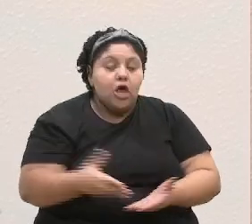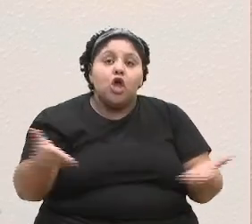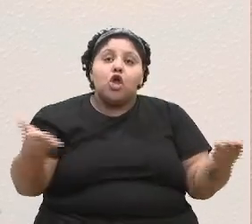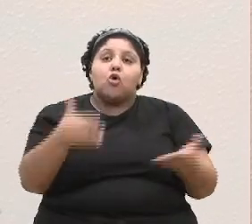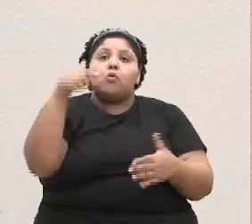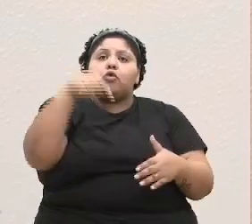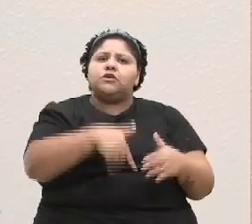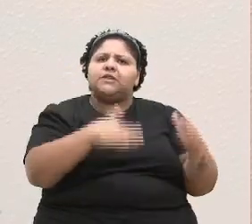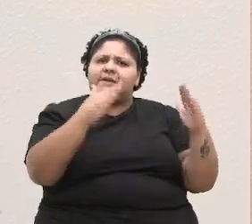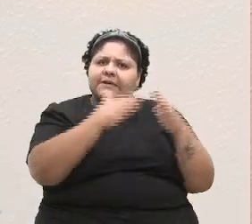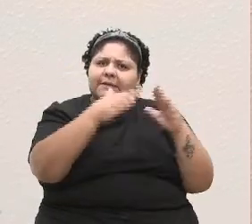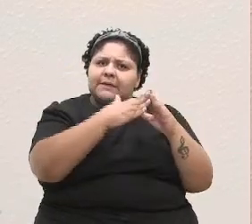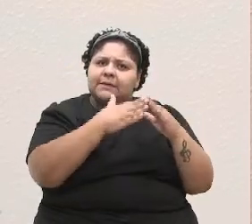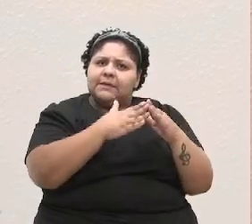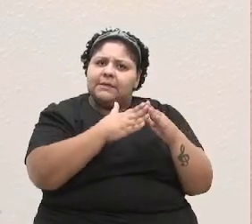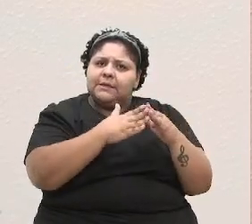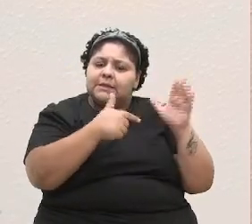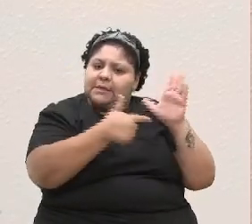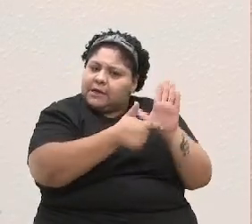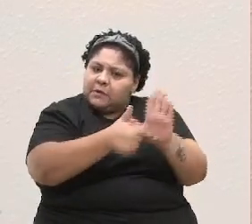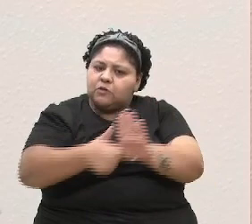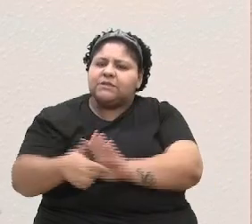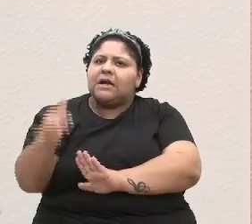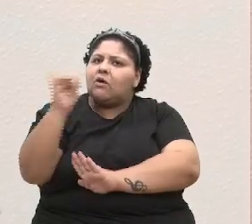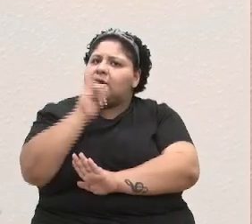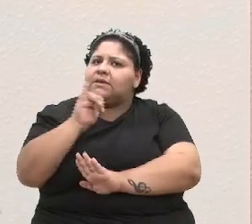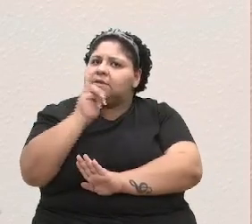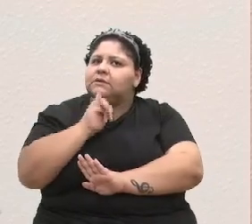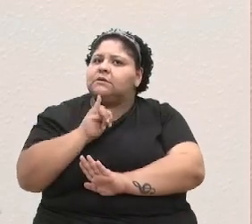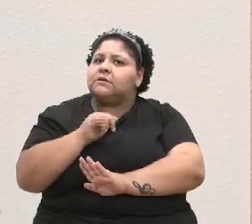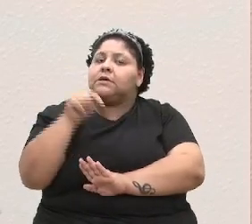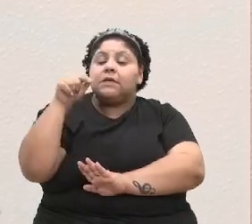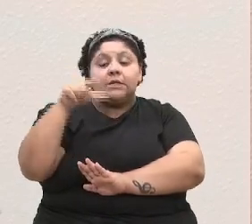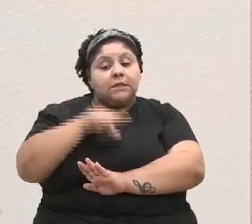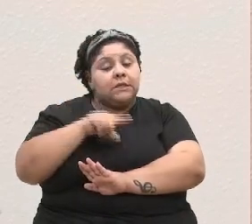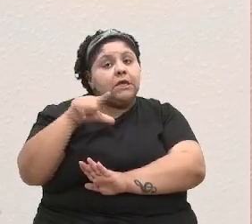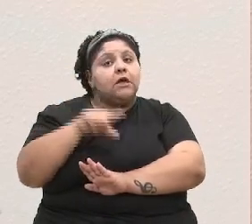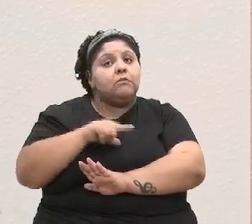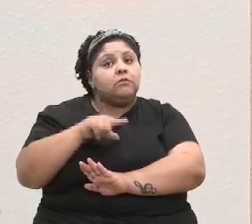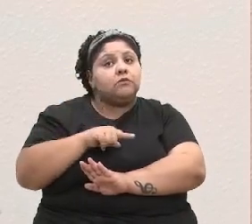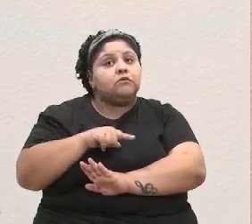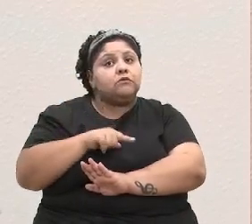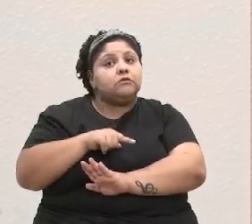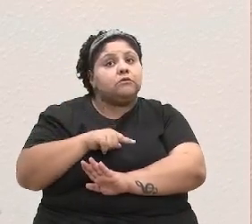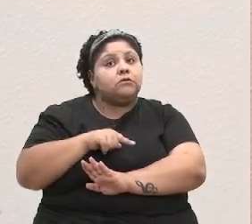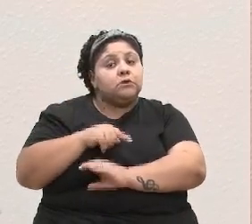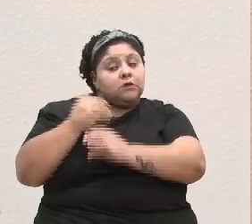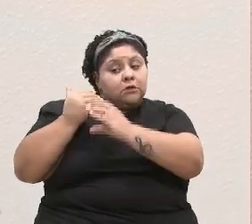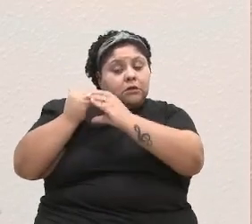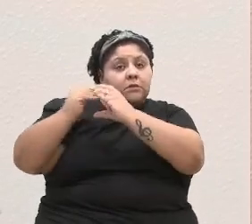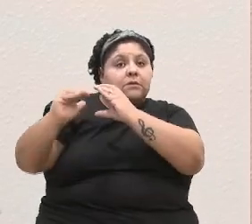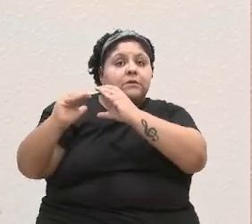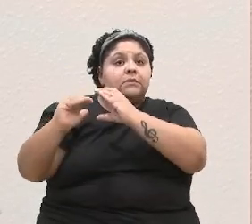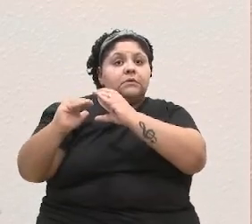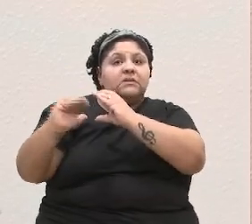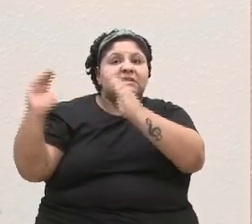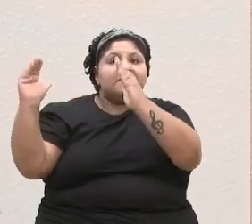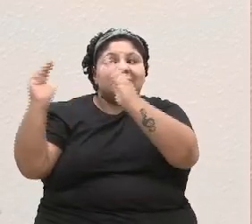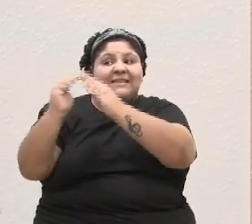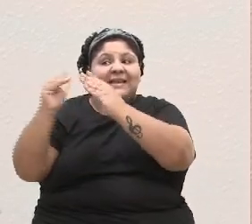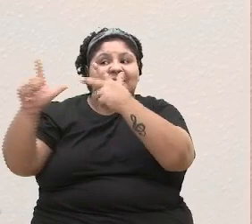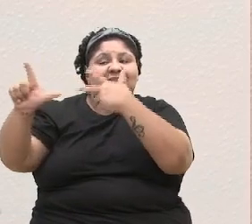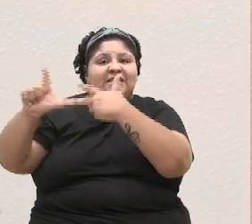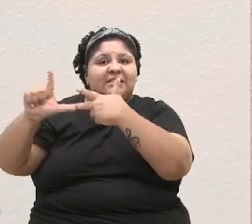dar um exemplo, Bortola. E nós temos que repassar, acredito eu, que esta moção para as casas